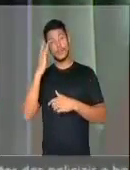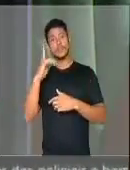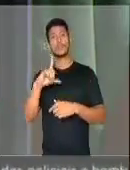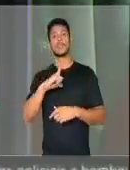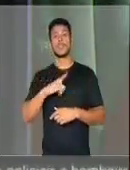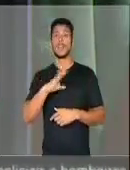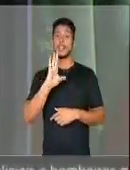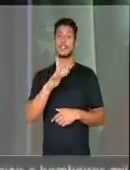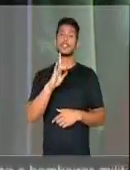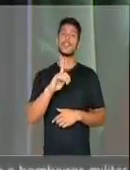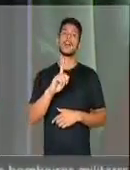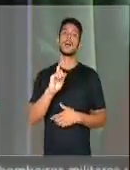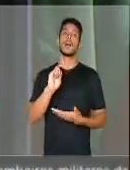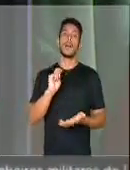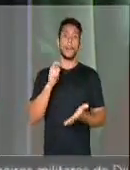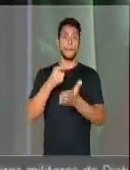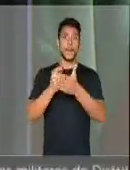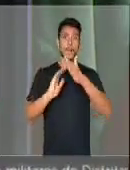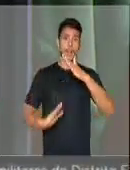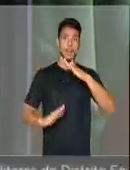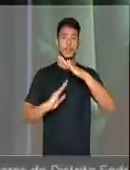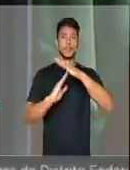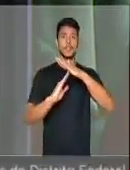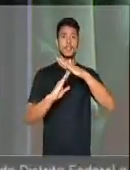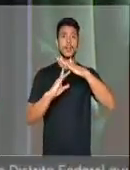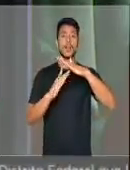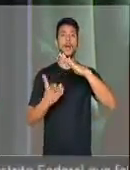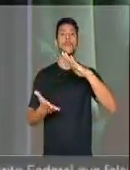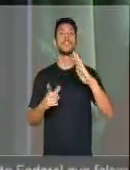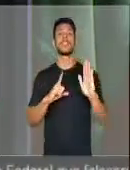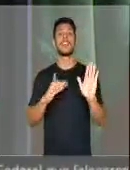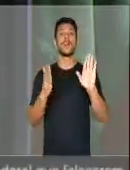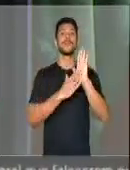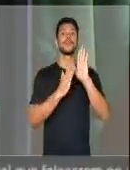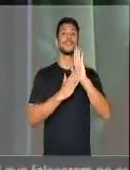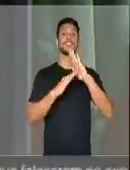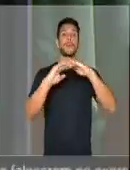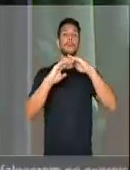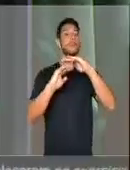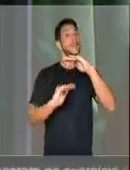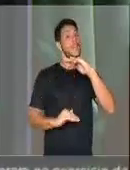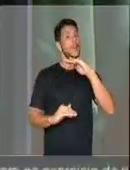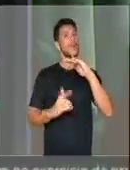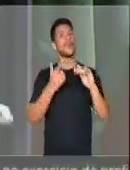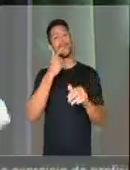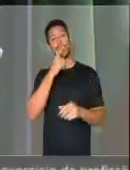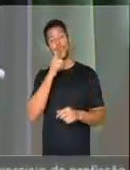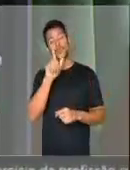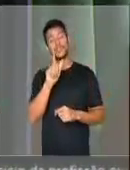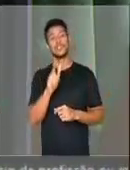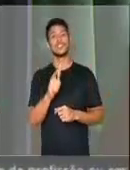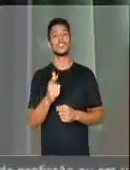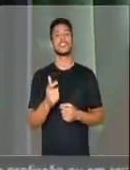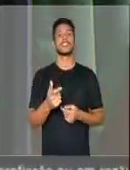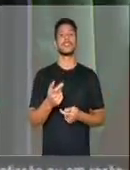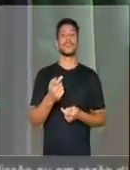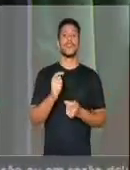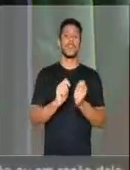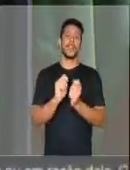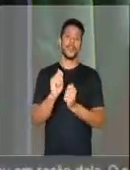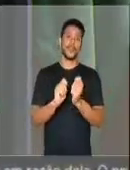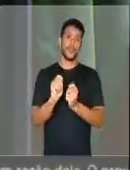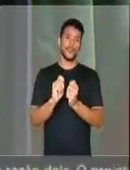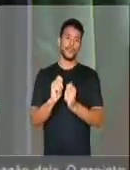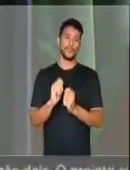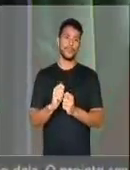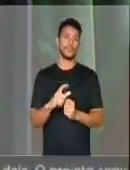limite, ofereçam propostas para baixo, trazendo economia ao Estado. Tal exigência é